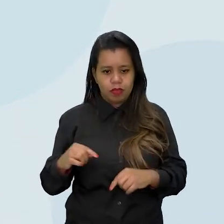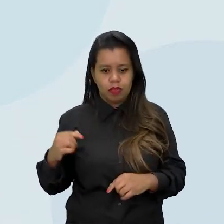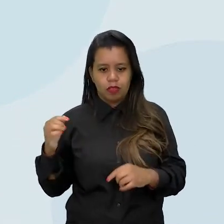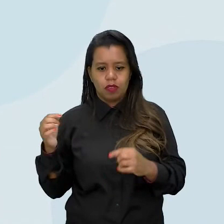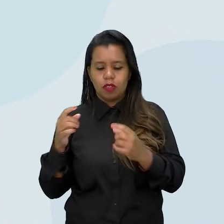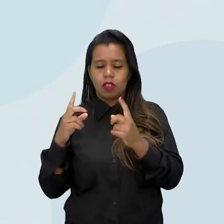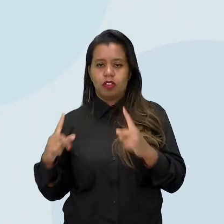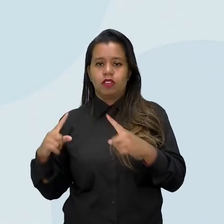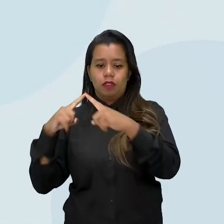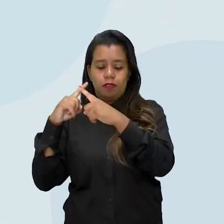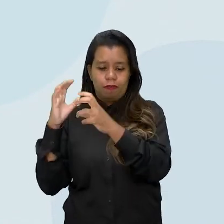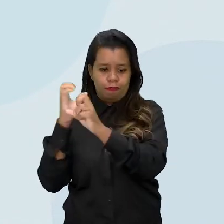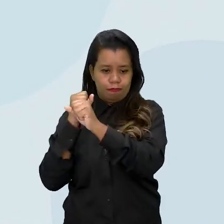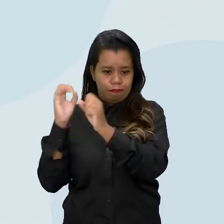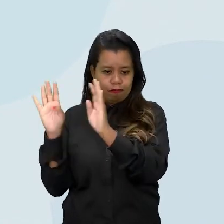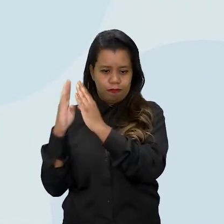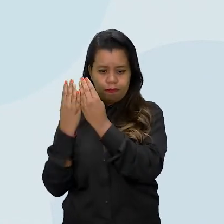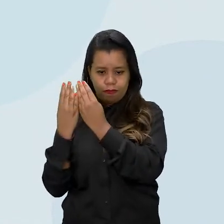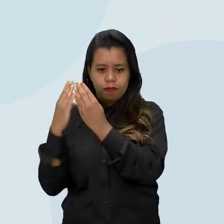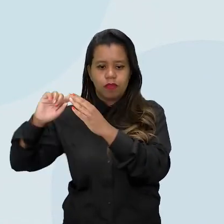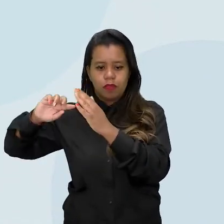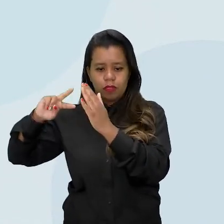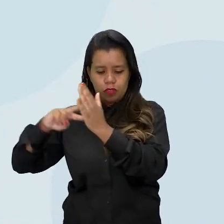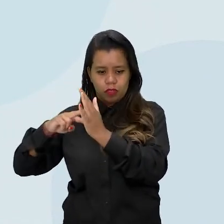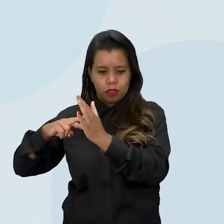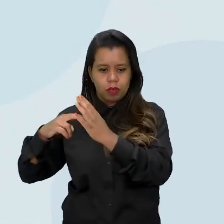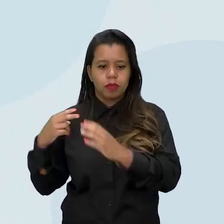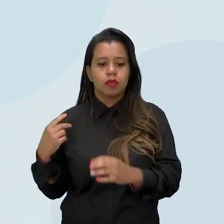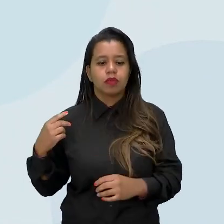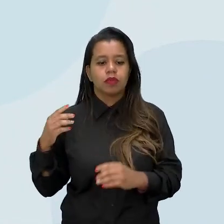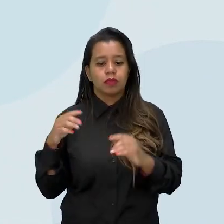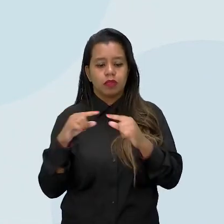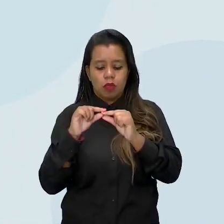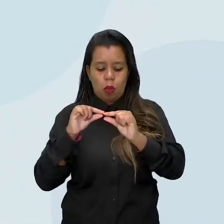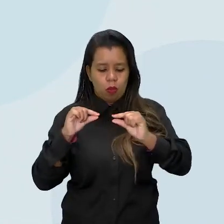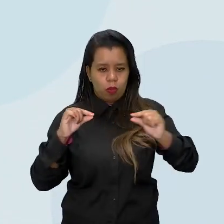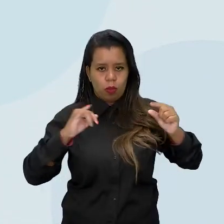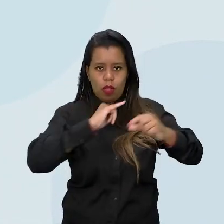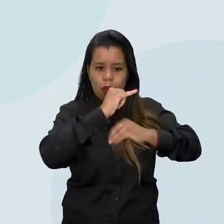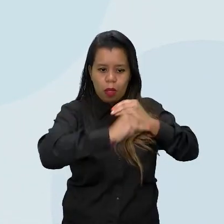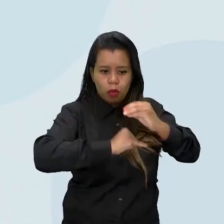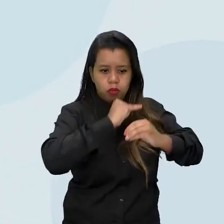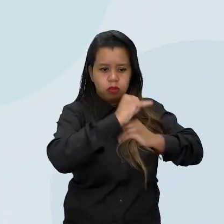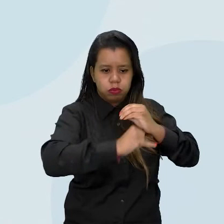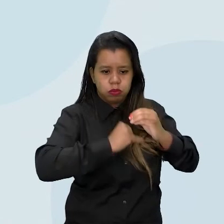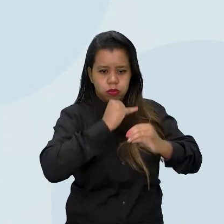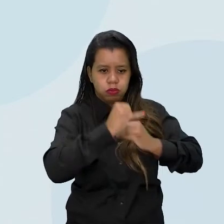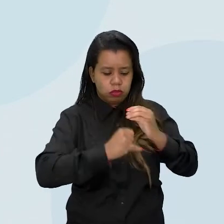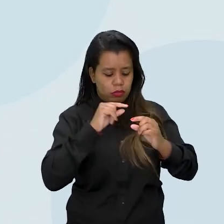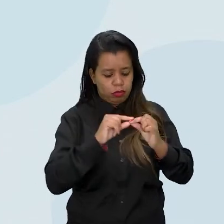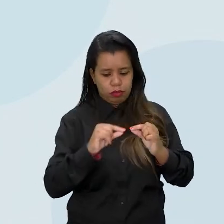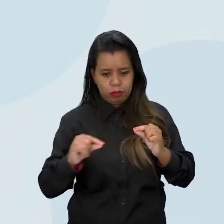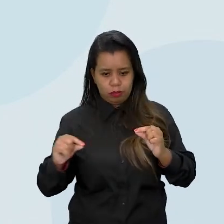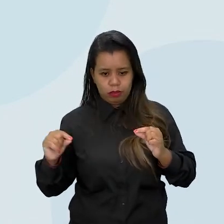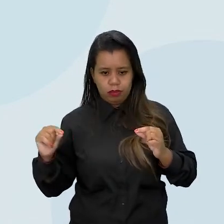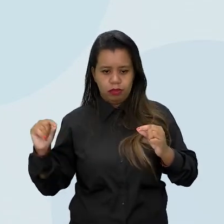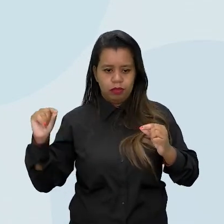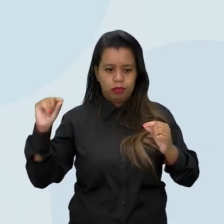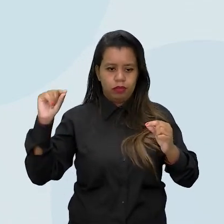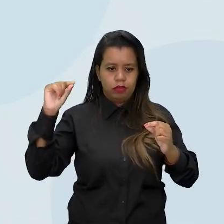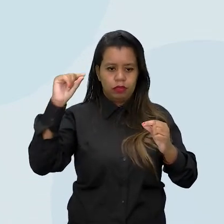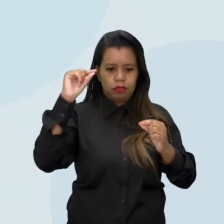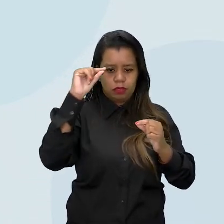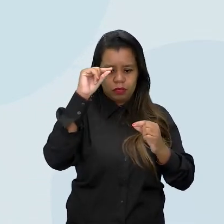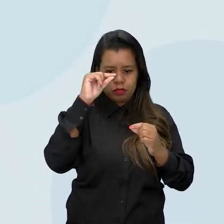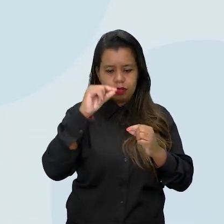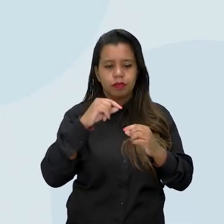esse interruptor, os elétrons caminham convencionalmente aqui do polo positivo, né? Da pilha, do gerador,